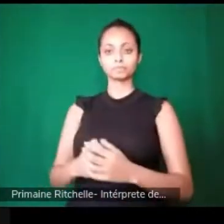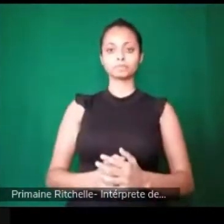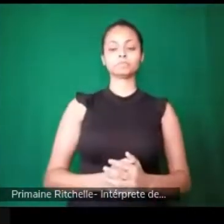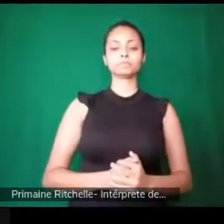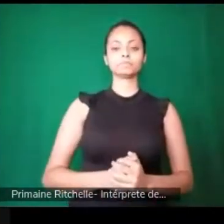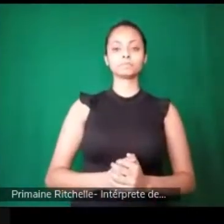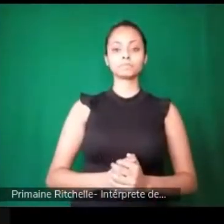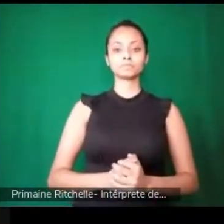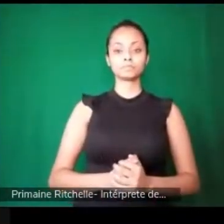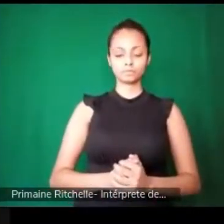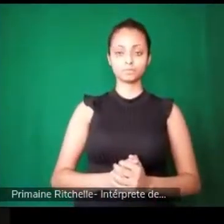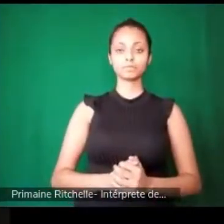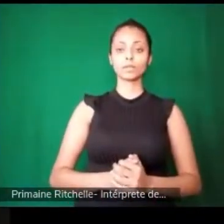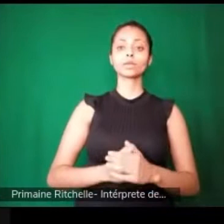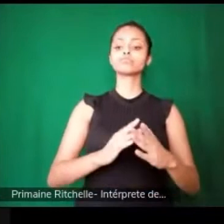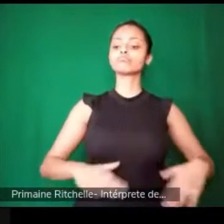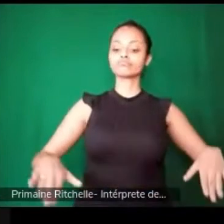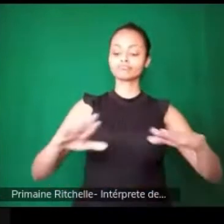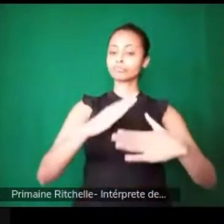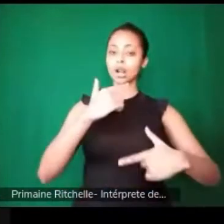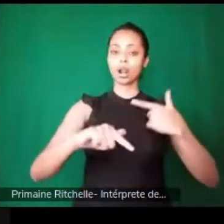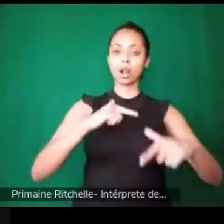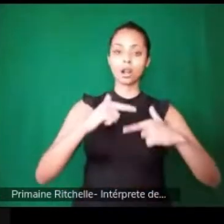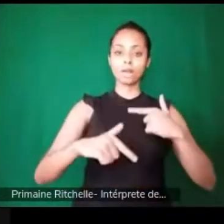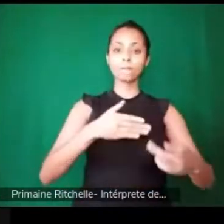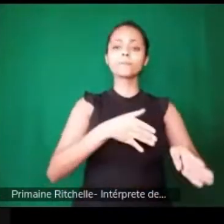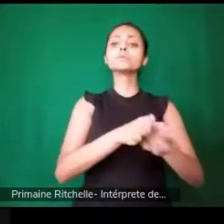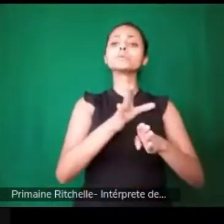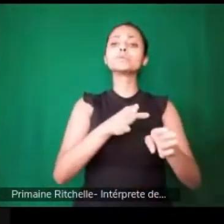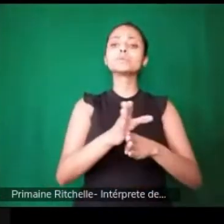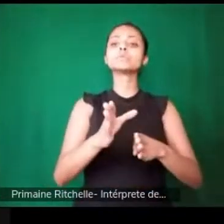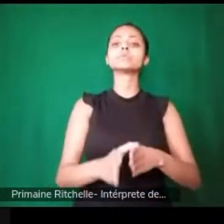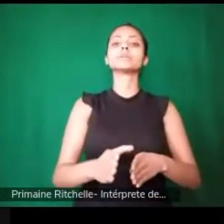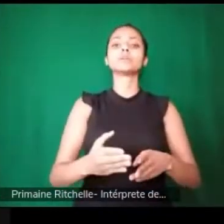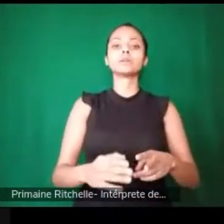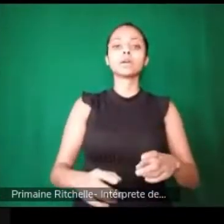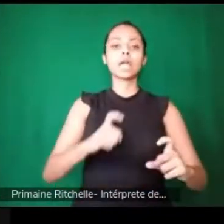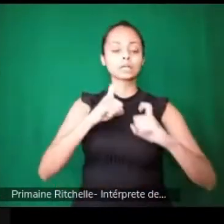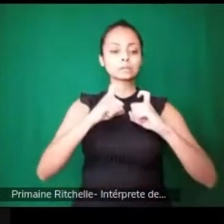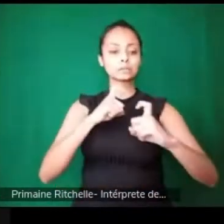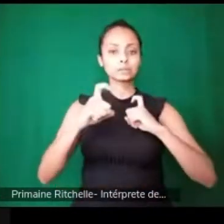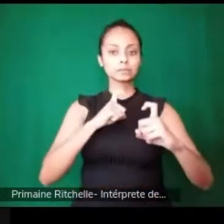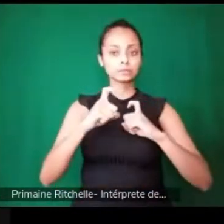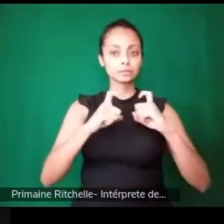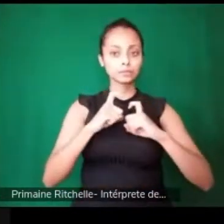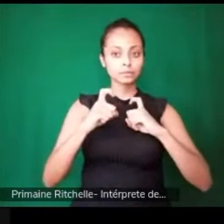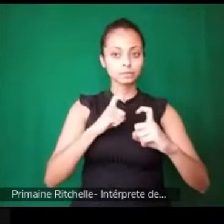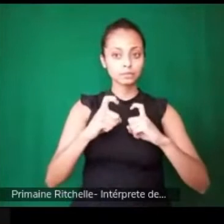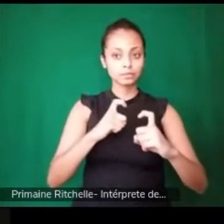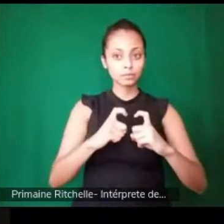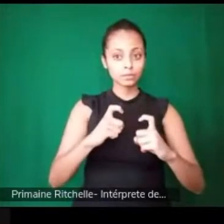Nos ambientes de trabalho, é sempre recomendável, né, que as reuniões ainda continuem preferencialmente em